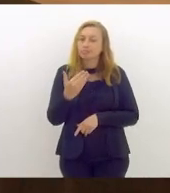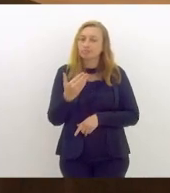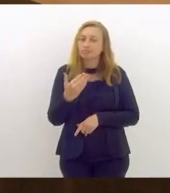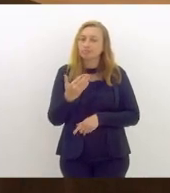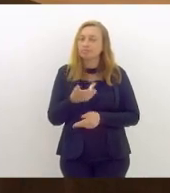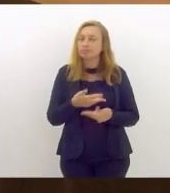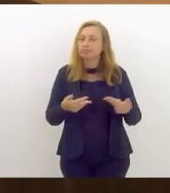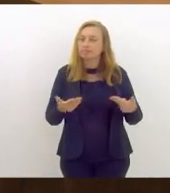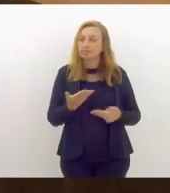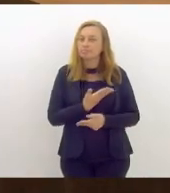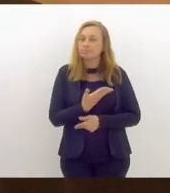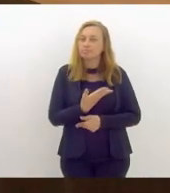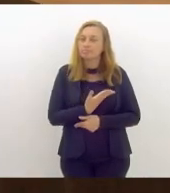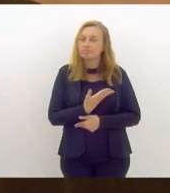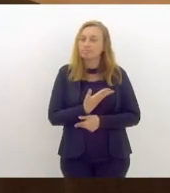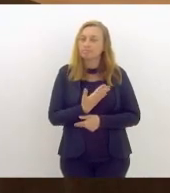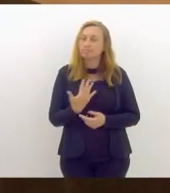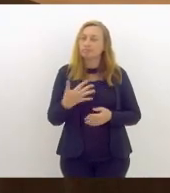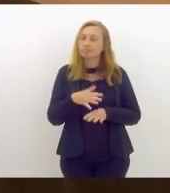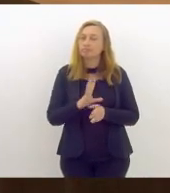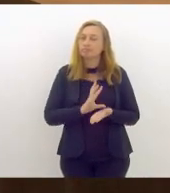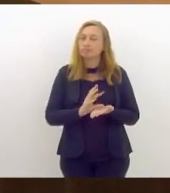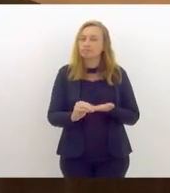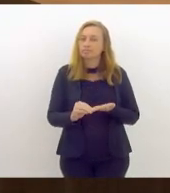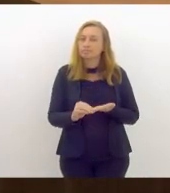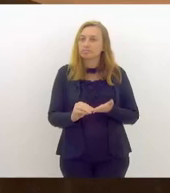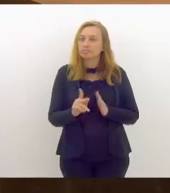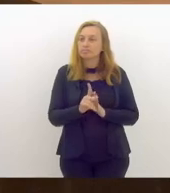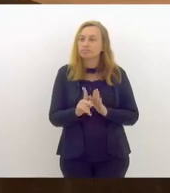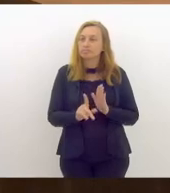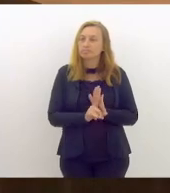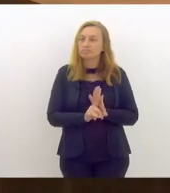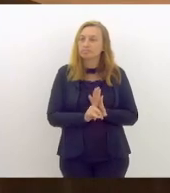vários colegas pedindo a inclusão em pauta em projeto.